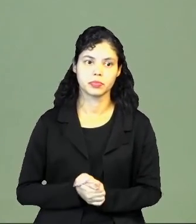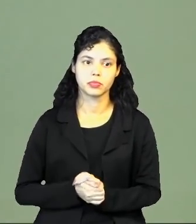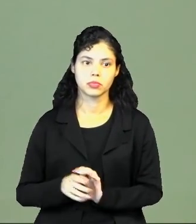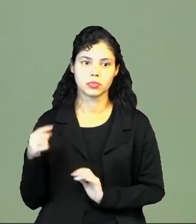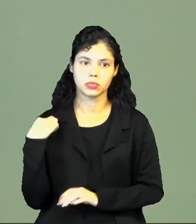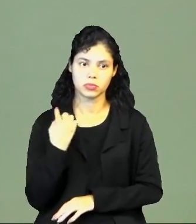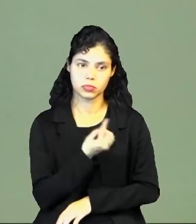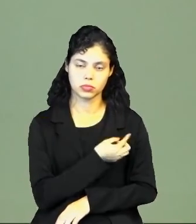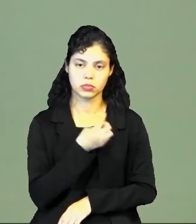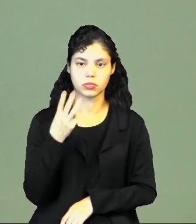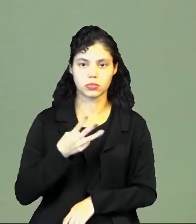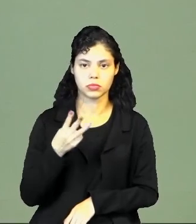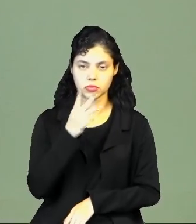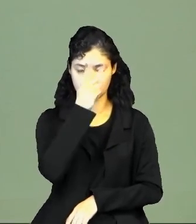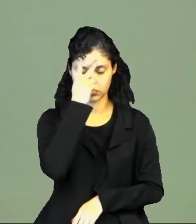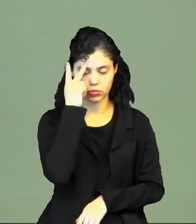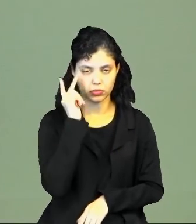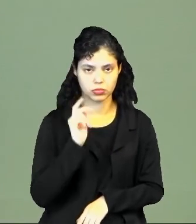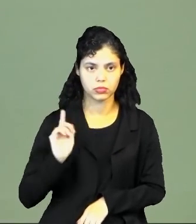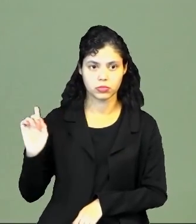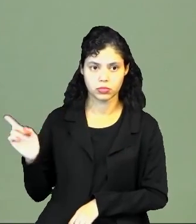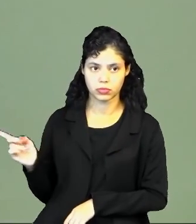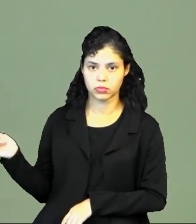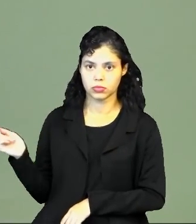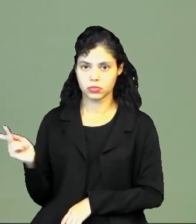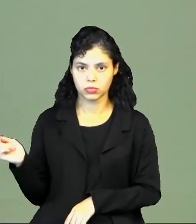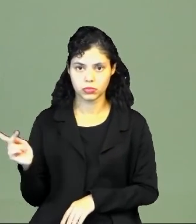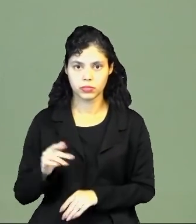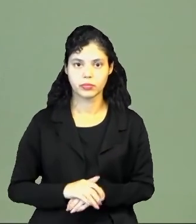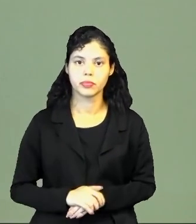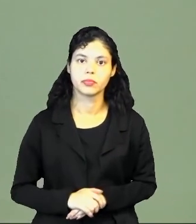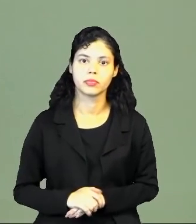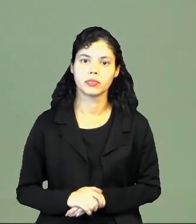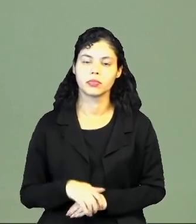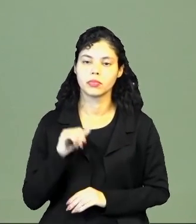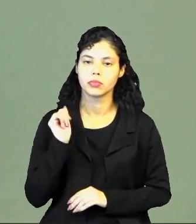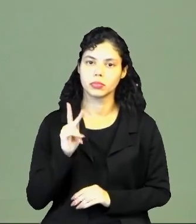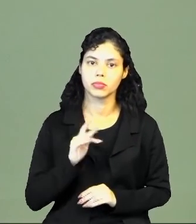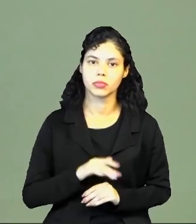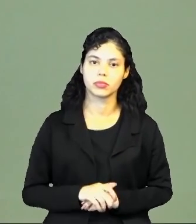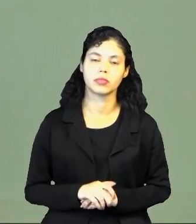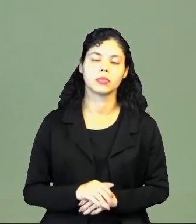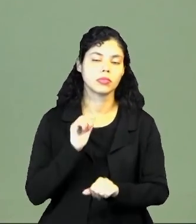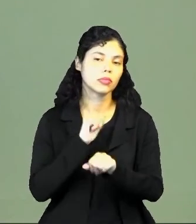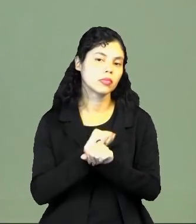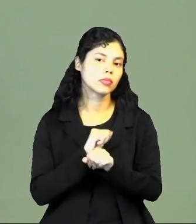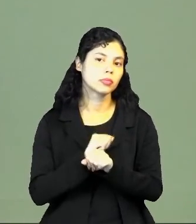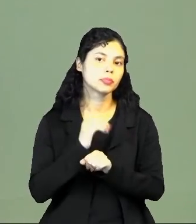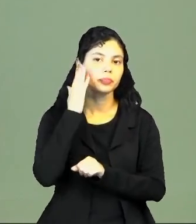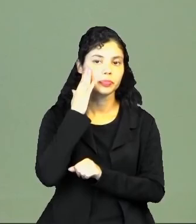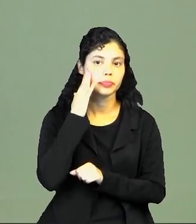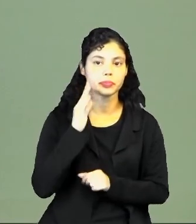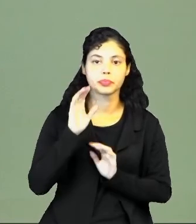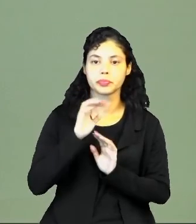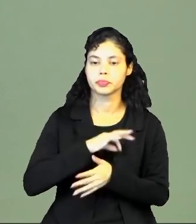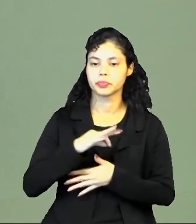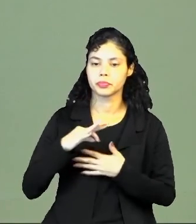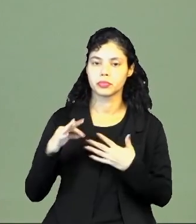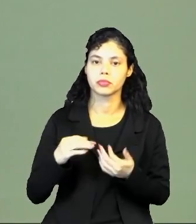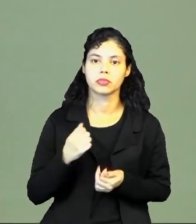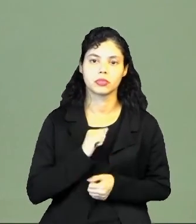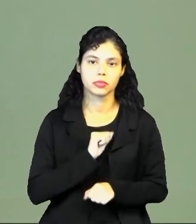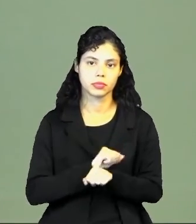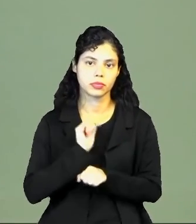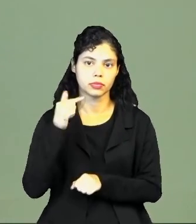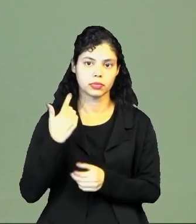falo nós, é a terceira pessoa, aliás, eles, né, a terceira pessoa, ok? Então, eu espero que você tenha compreendido esses elementos. Te